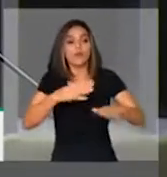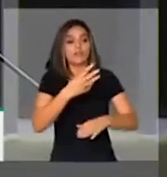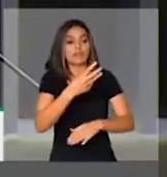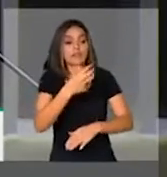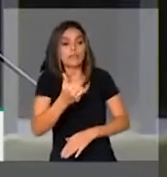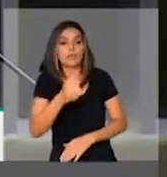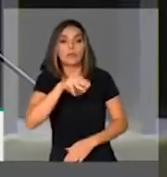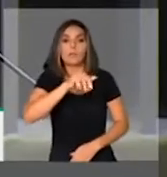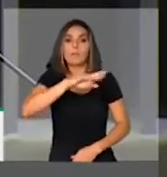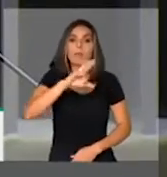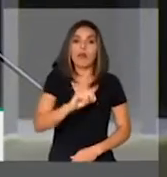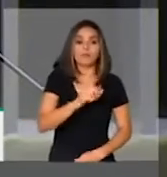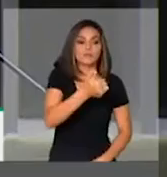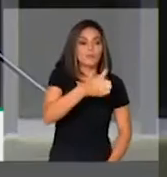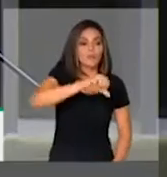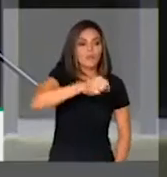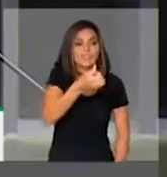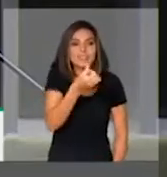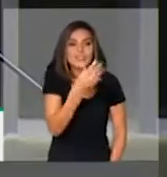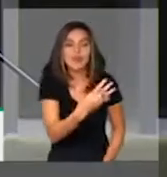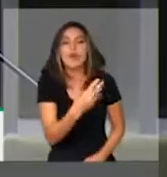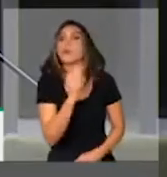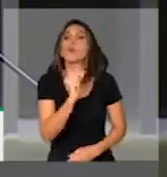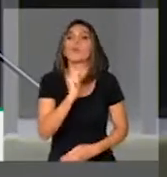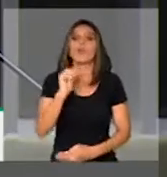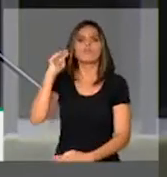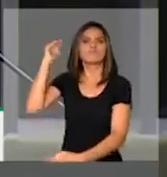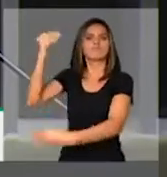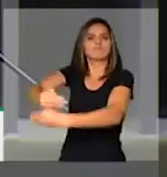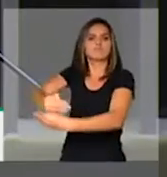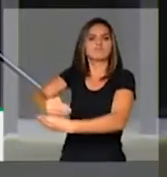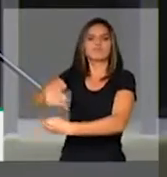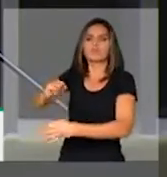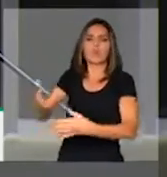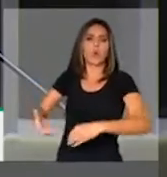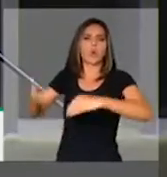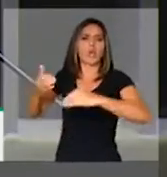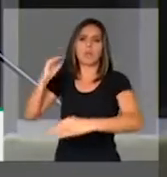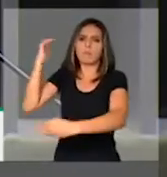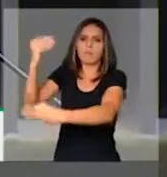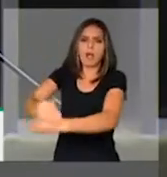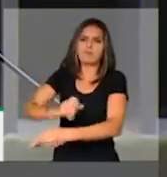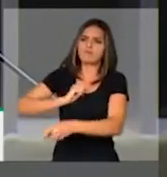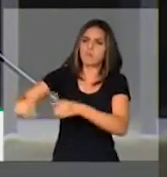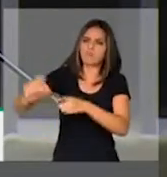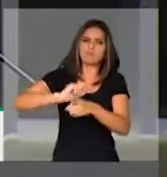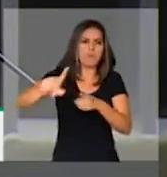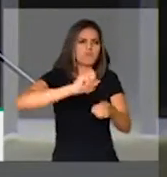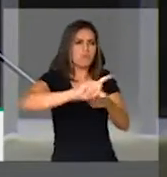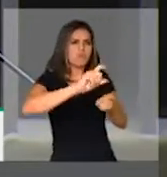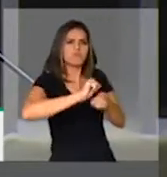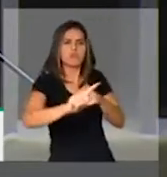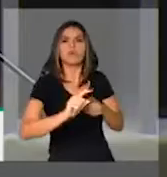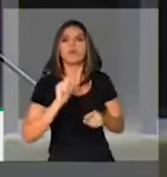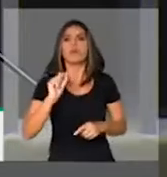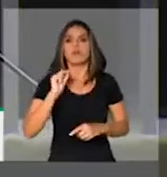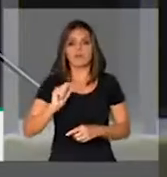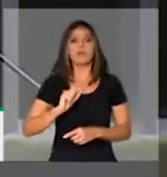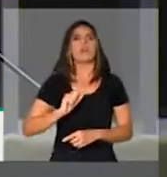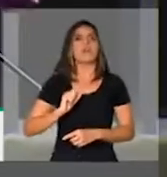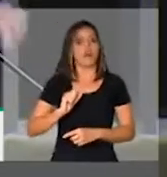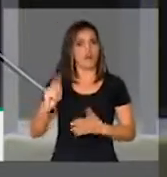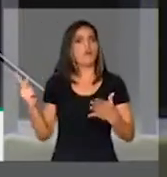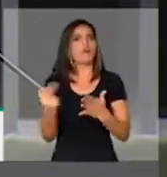de março de 64 que se fechou esse parlamento, que se cassou mandatos nesta casa.